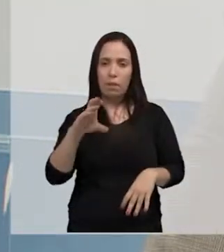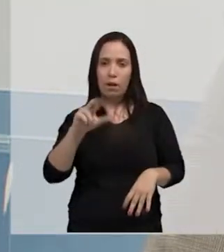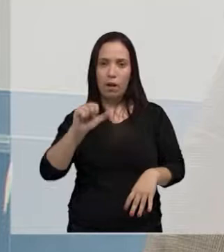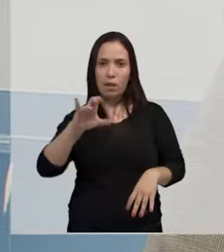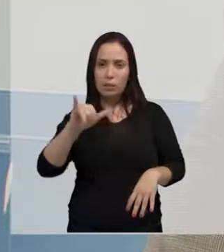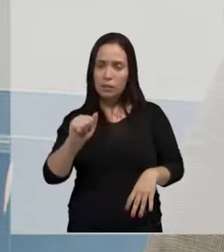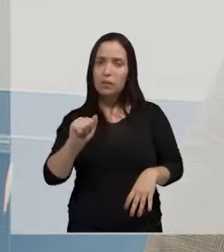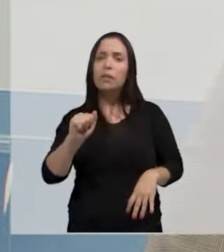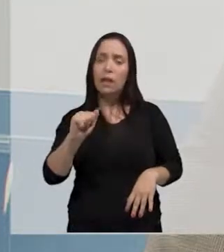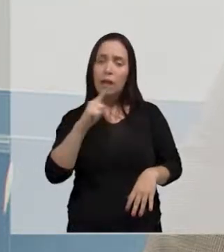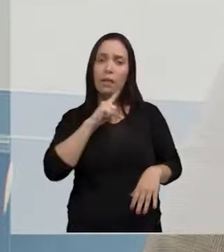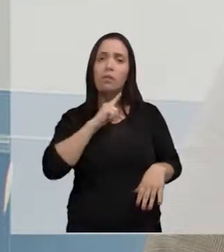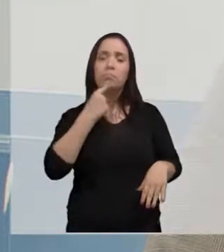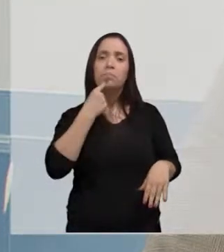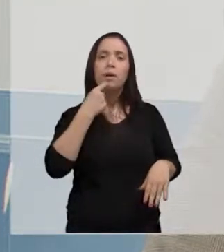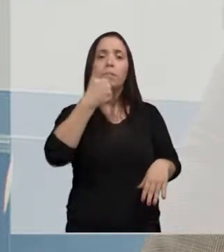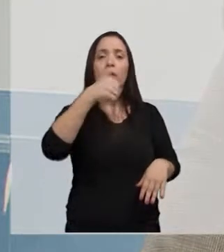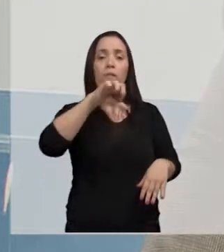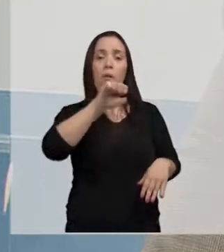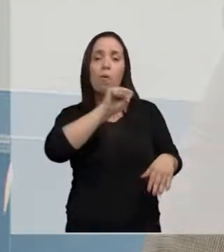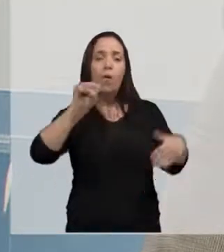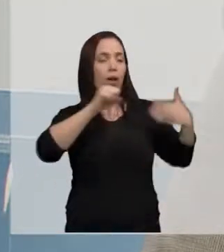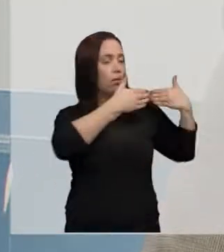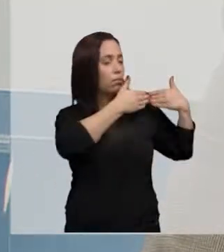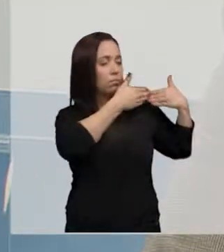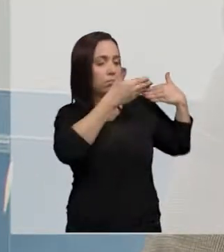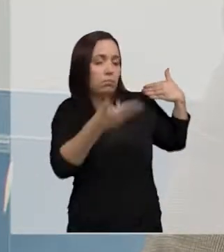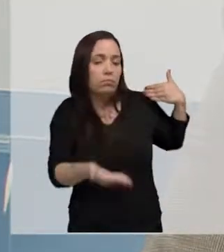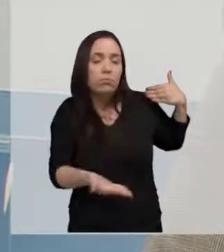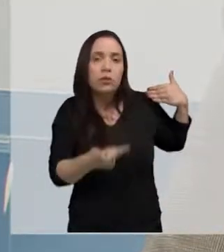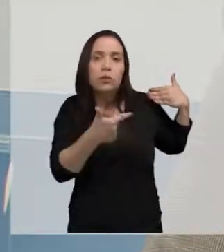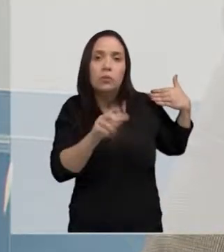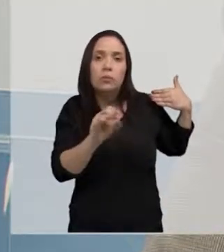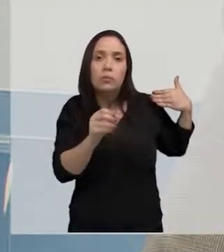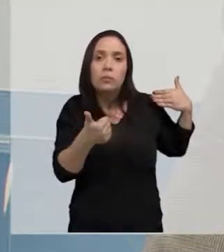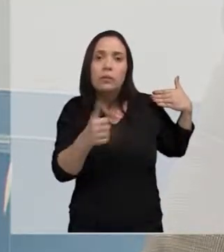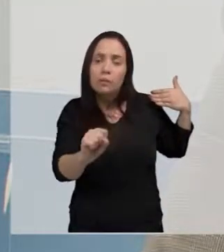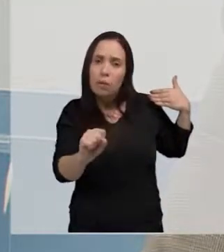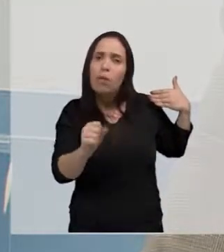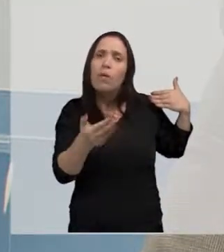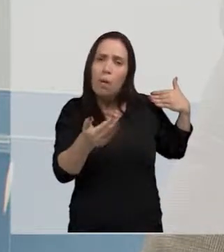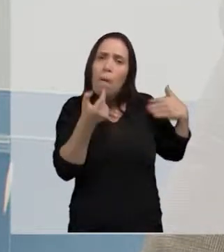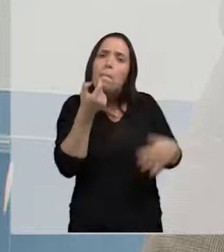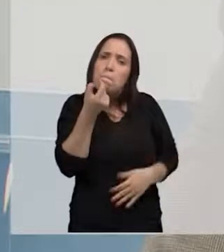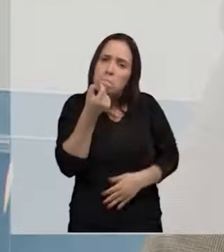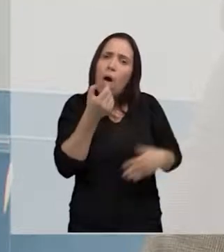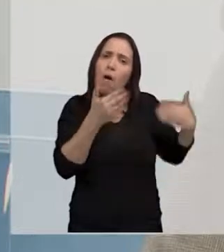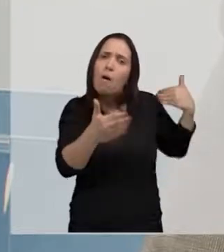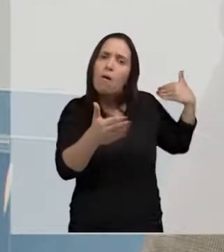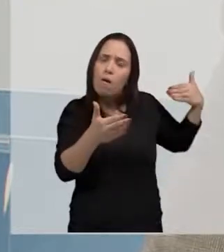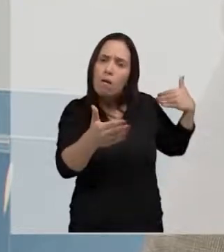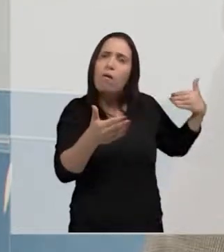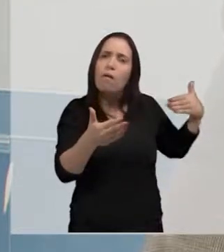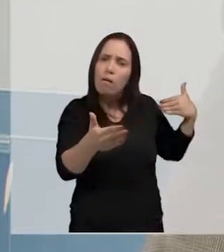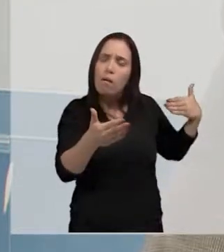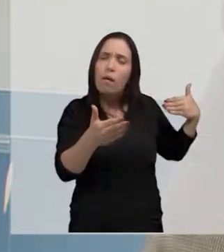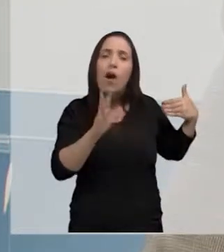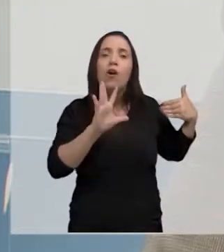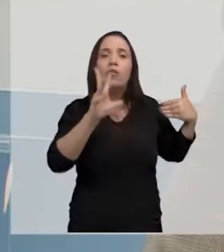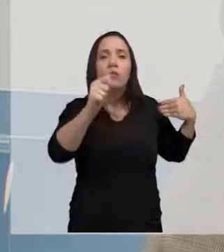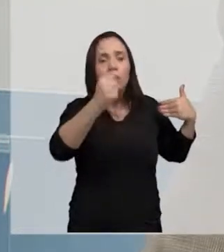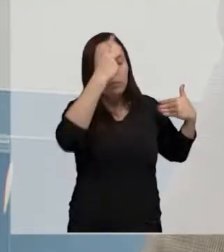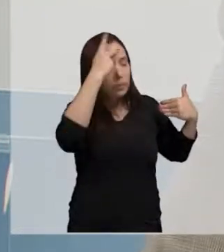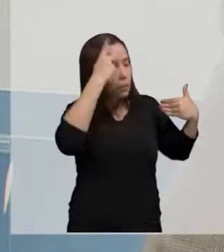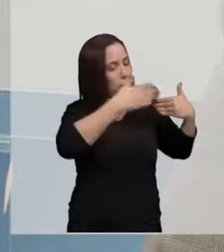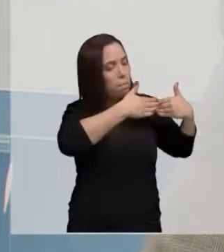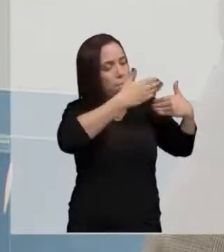cá, cara. É da eleição do Collor para cá. Então, é bem novinha a nossa democracia. De lá para cá, todos os candidatos que foram para